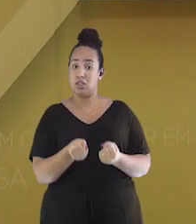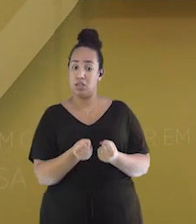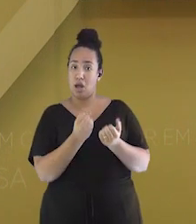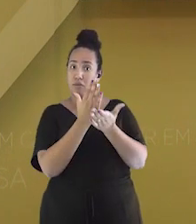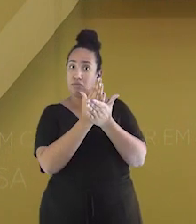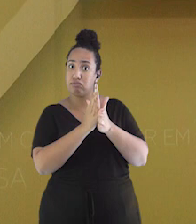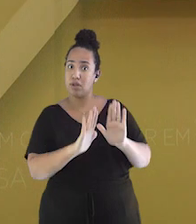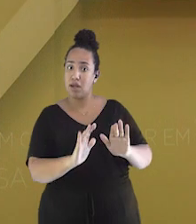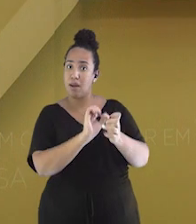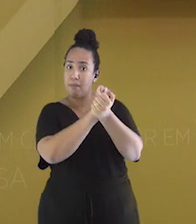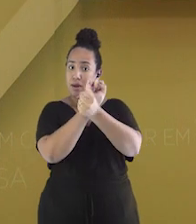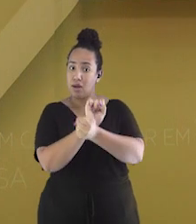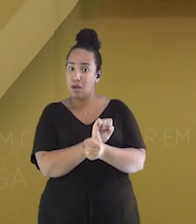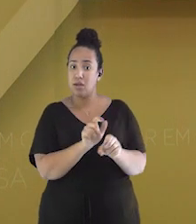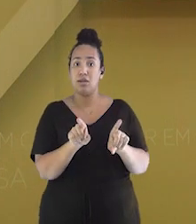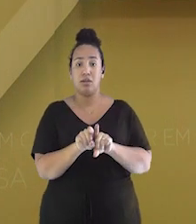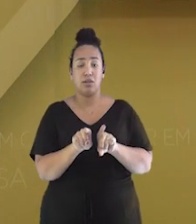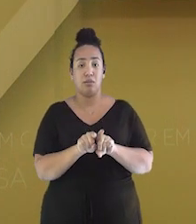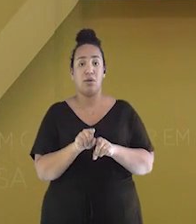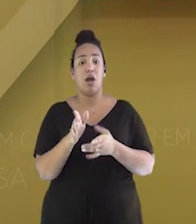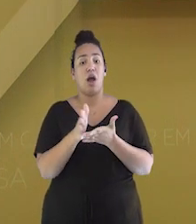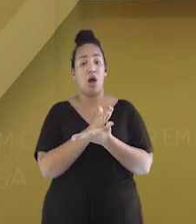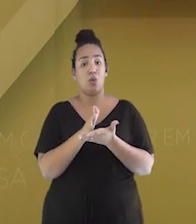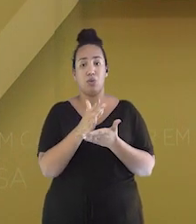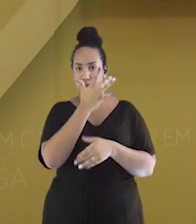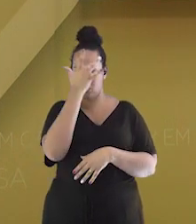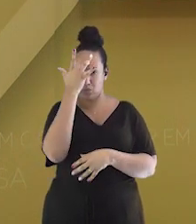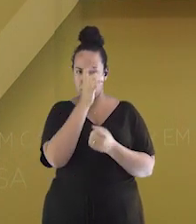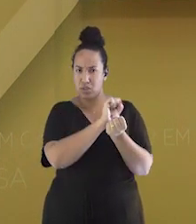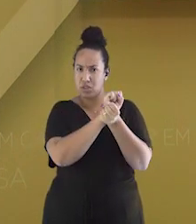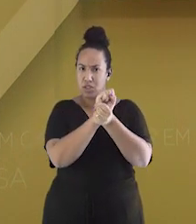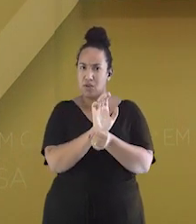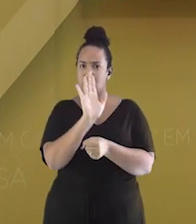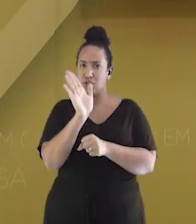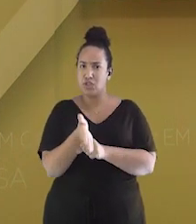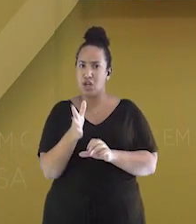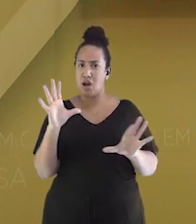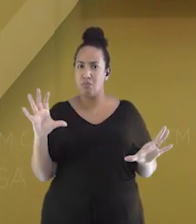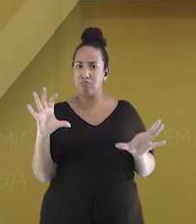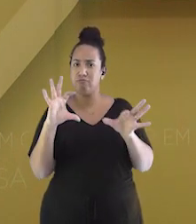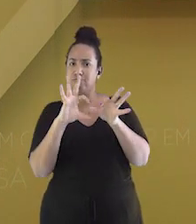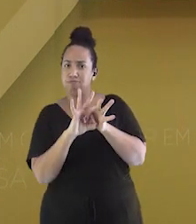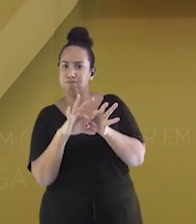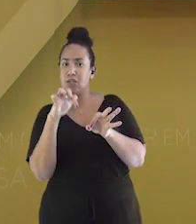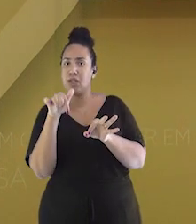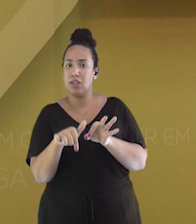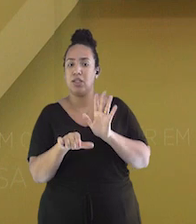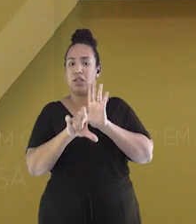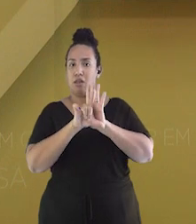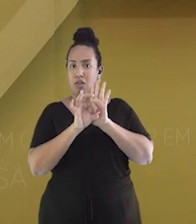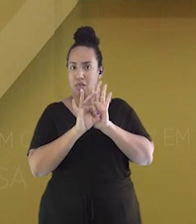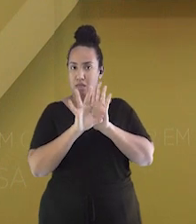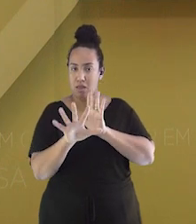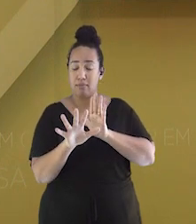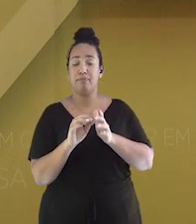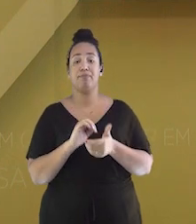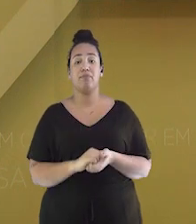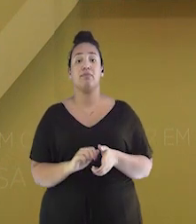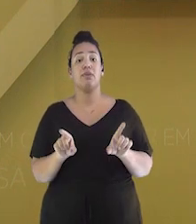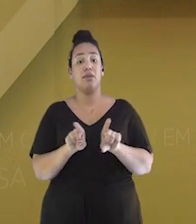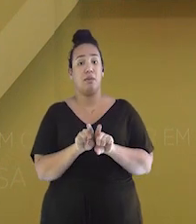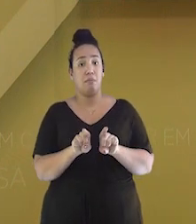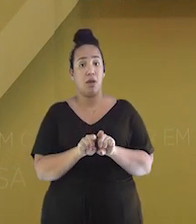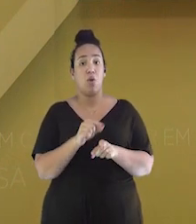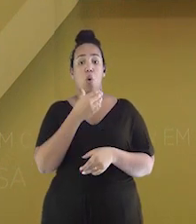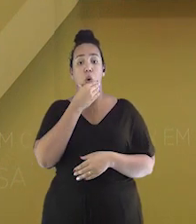muitos de seus membros estavam diretamente engajados nas causas abolicionistas. O próprio imperador também era